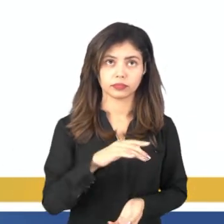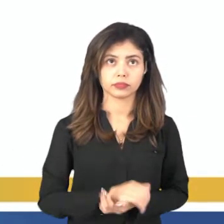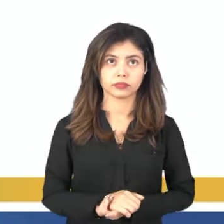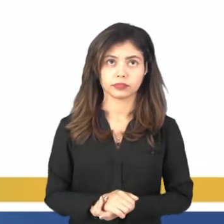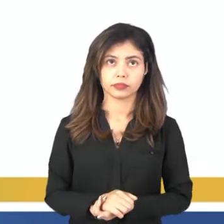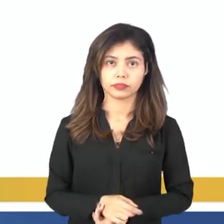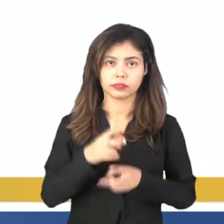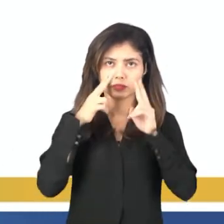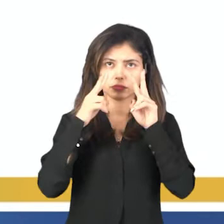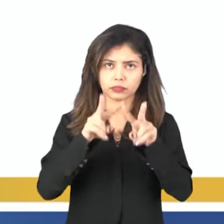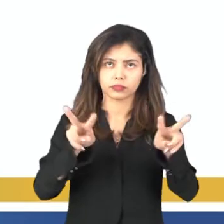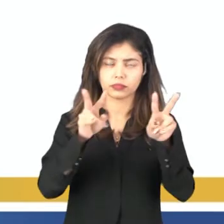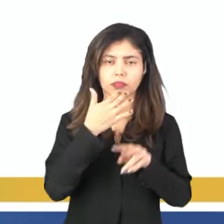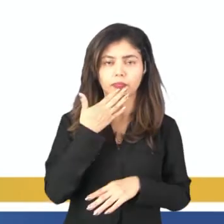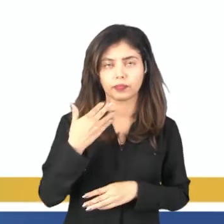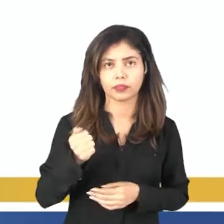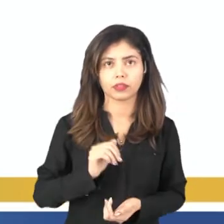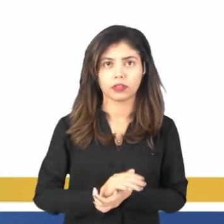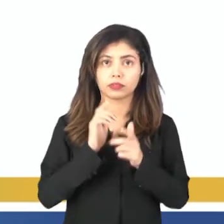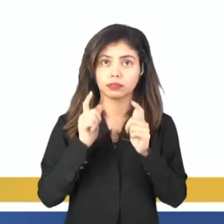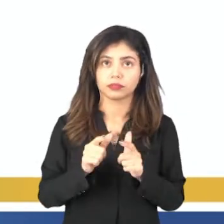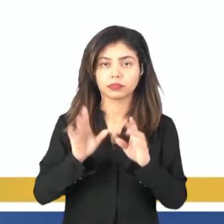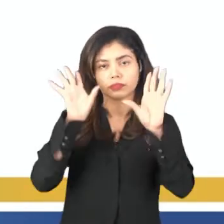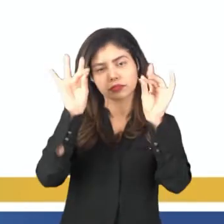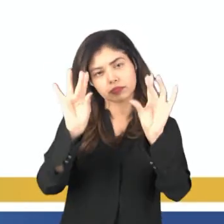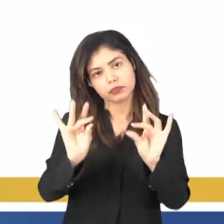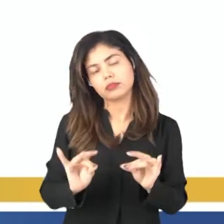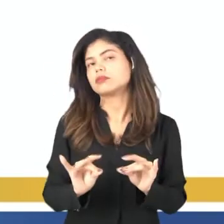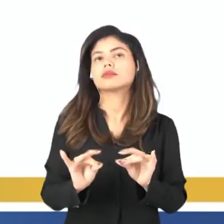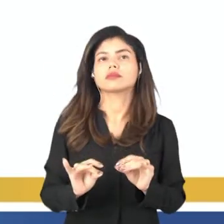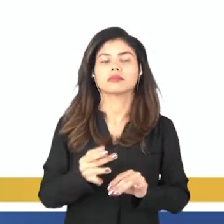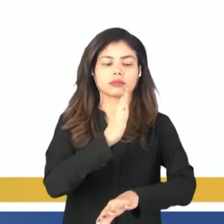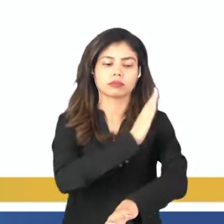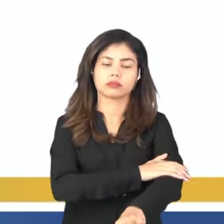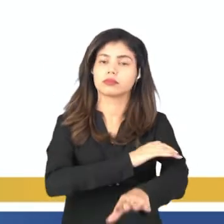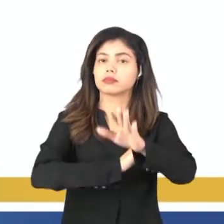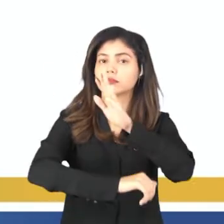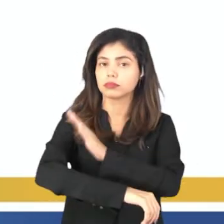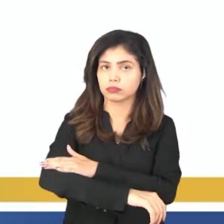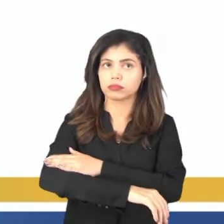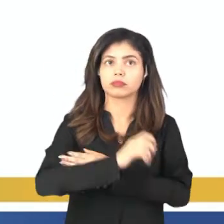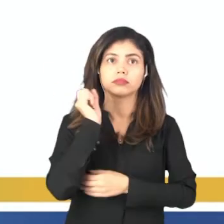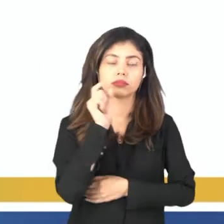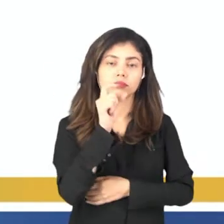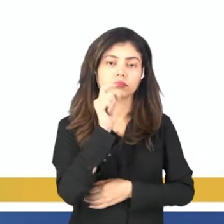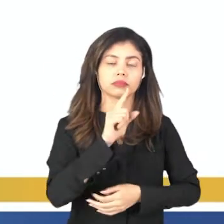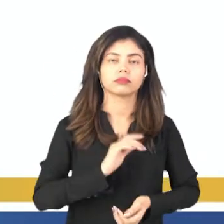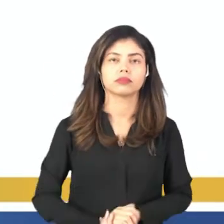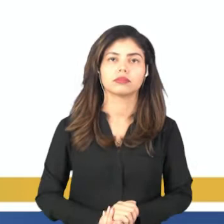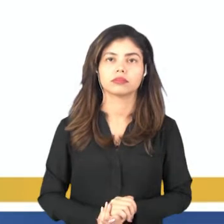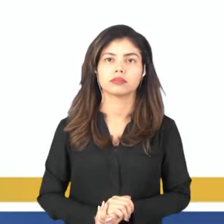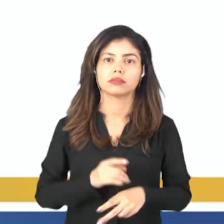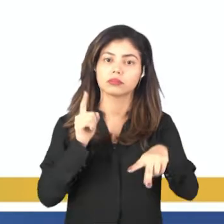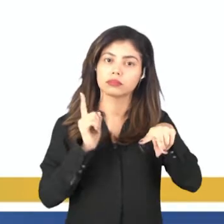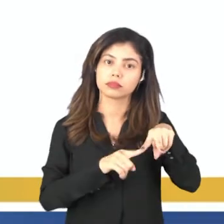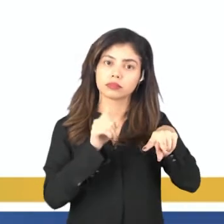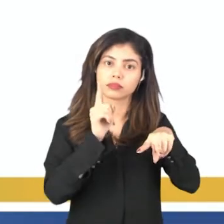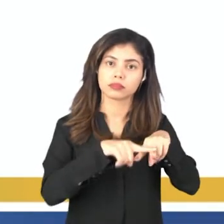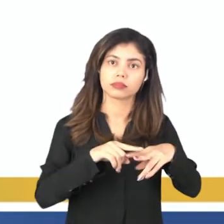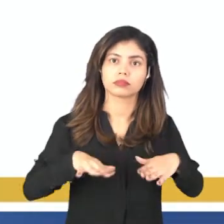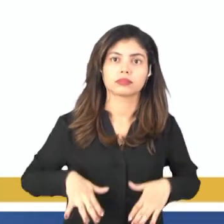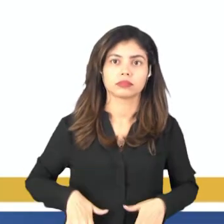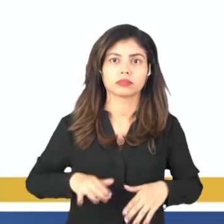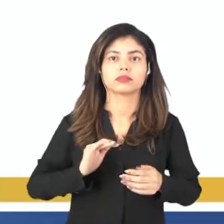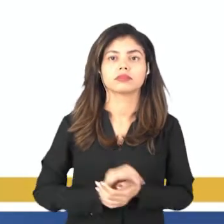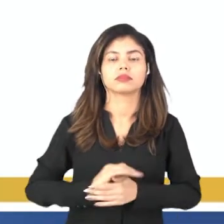tem uma visão aí melhor de onde é que estão os nossos ossos dos membros superiores, né, representados em azul, e onde que estão os ossos dos nossos